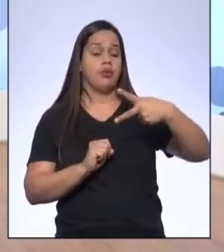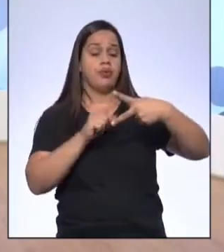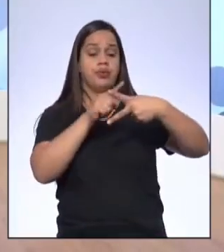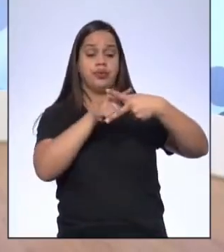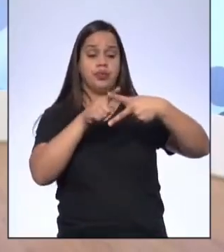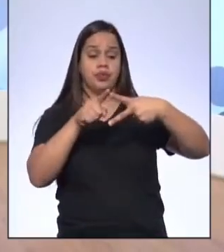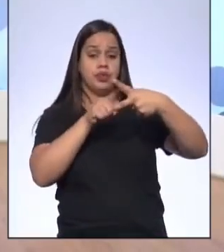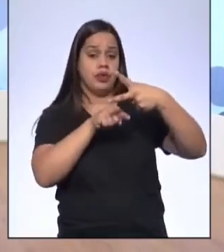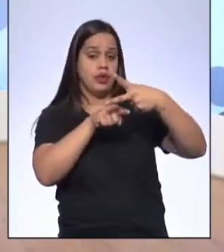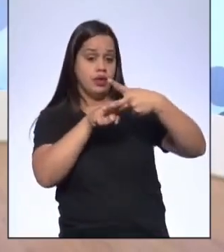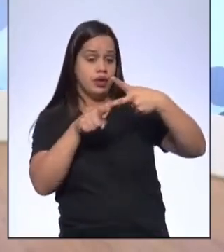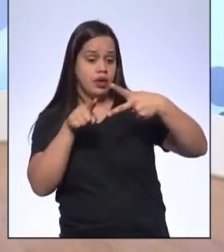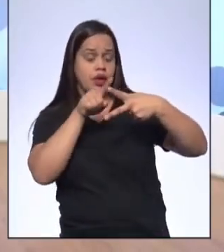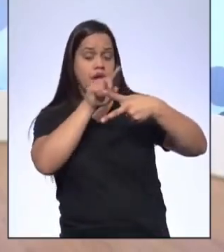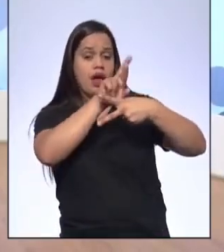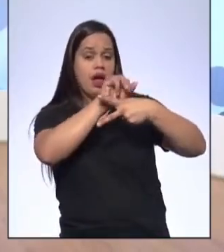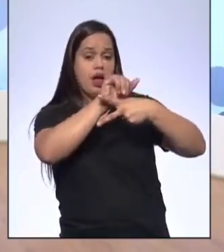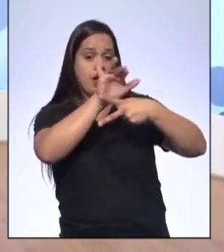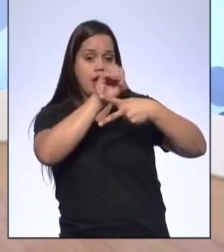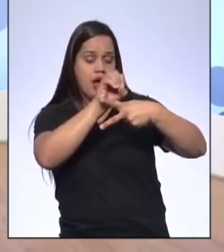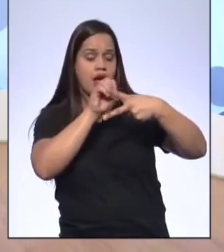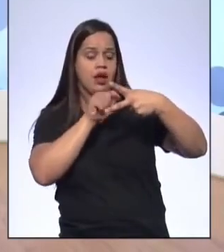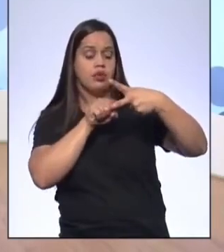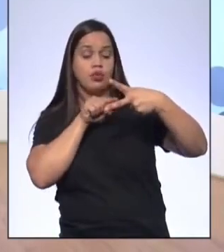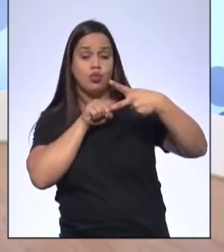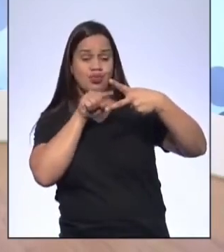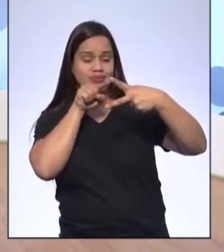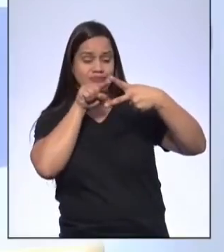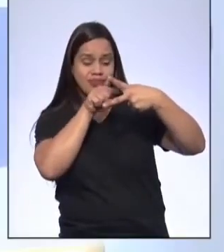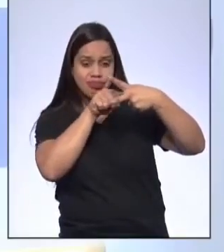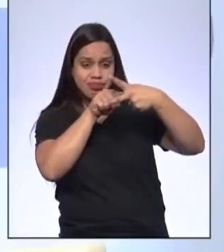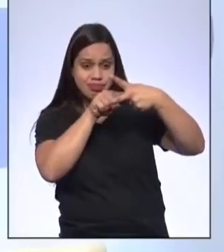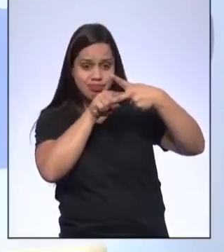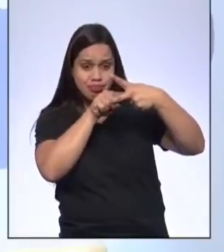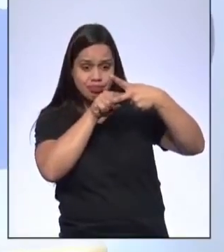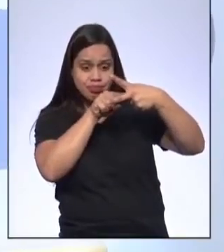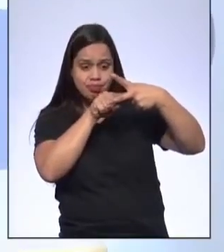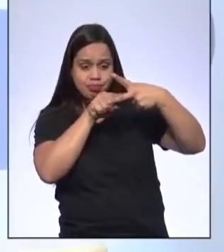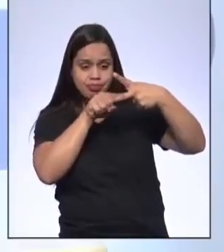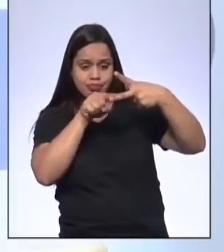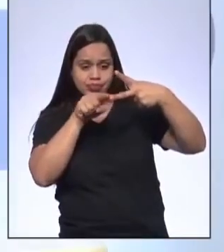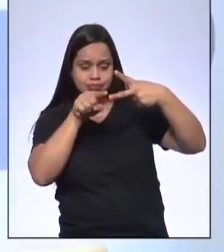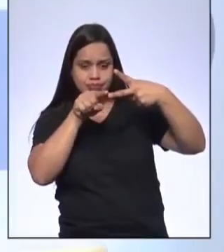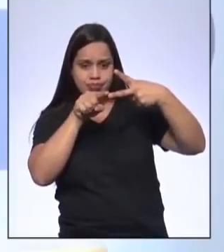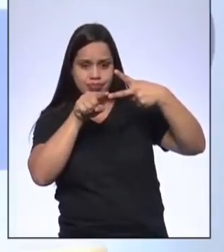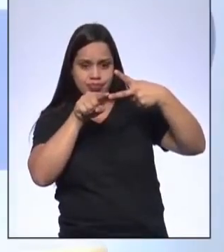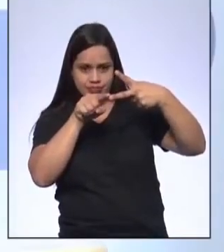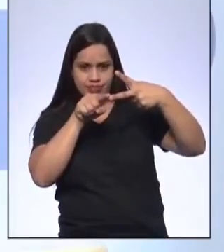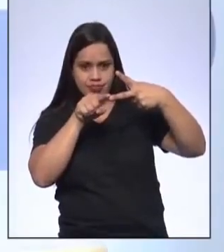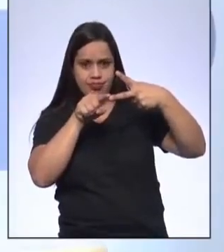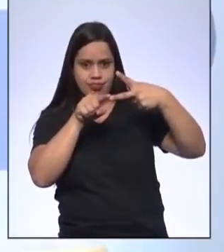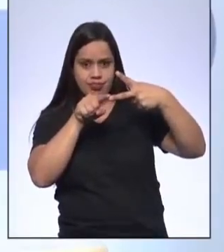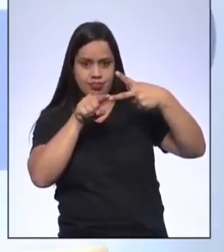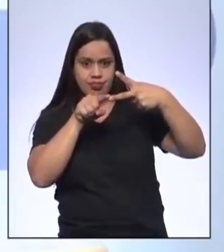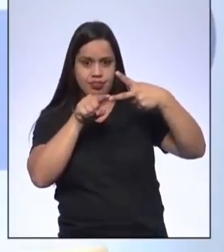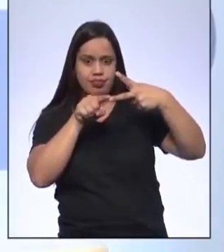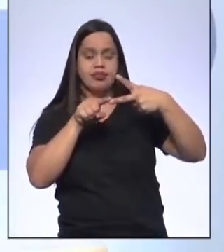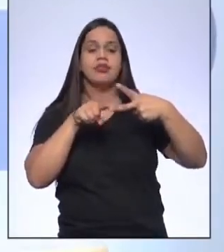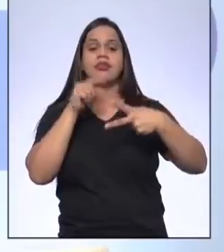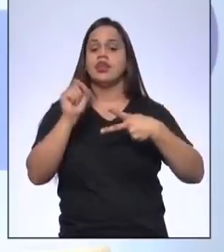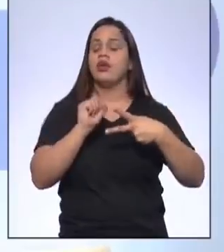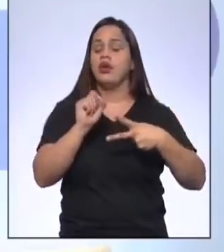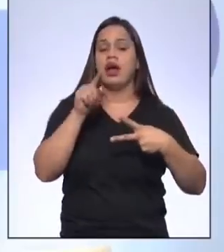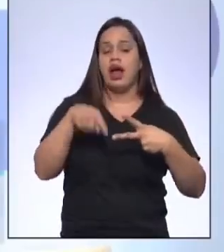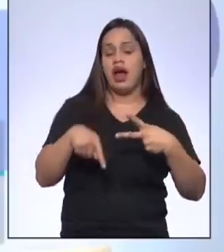da circunferência, né, no centro do círculo, até a borda, né, vamos colocar dessa forma, até a